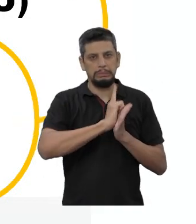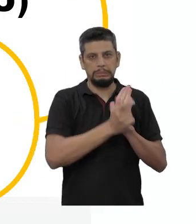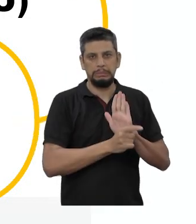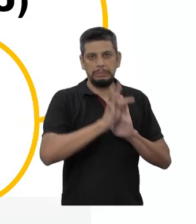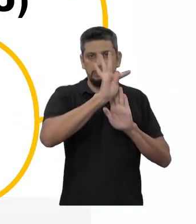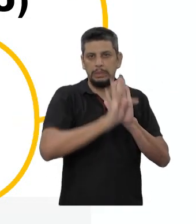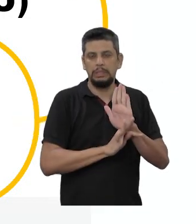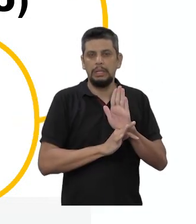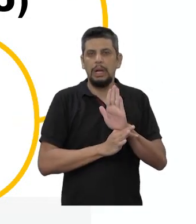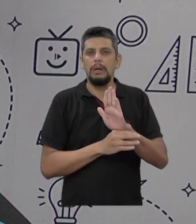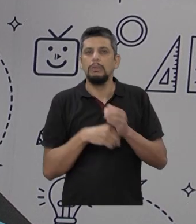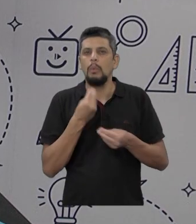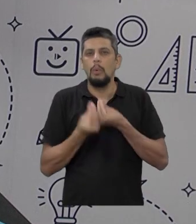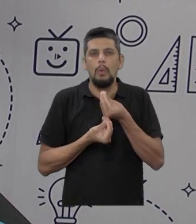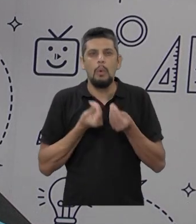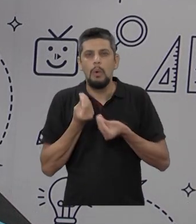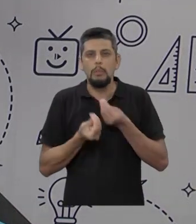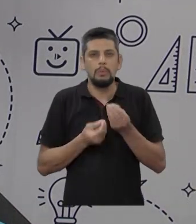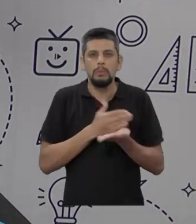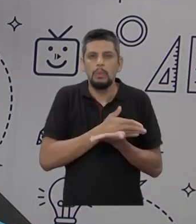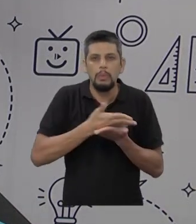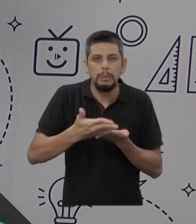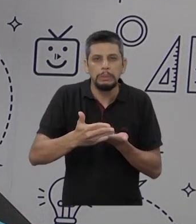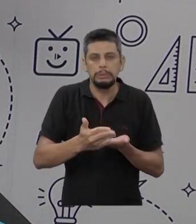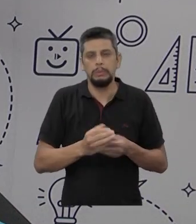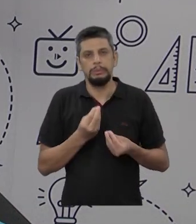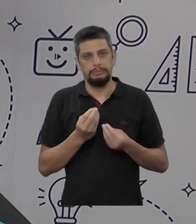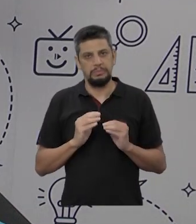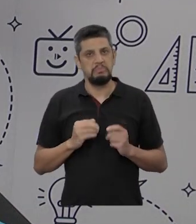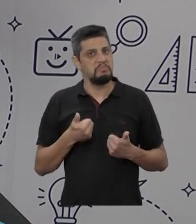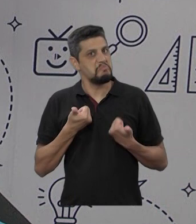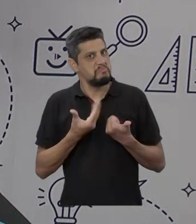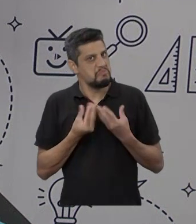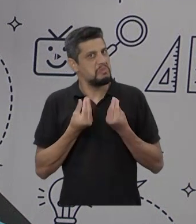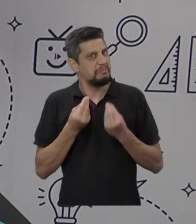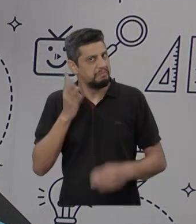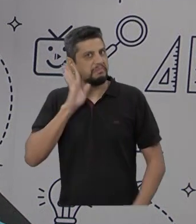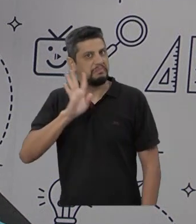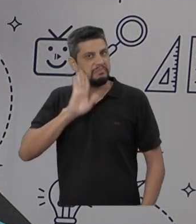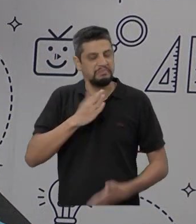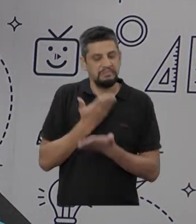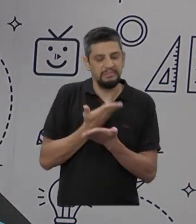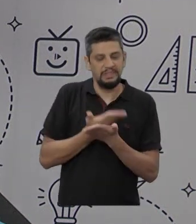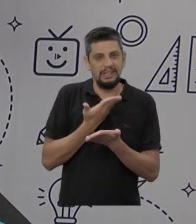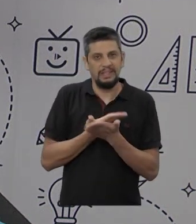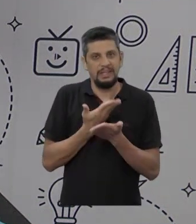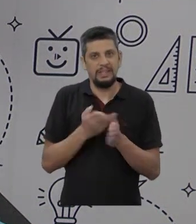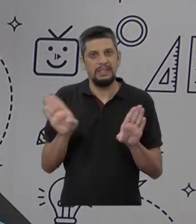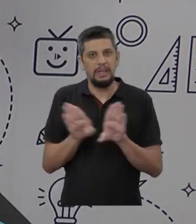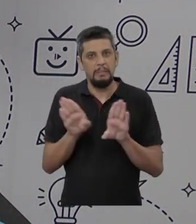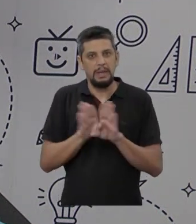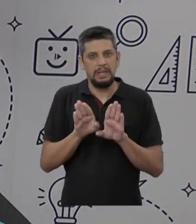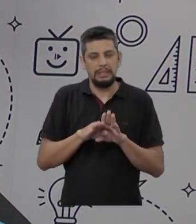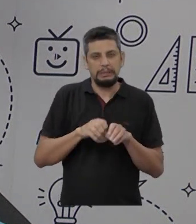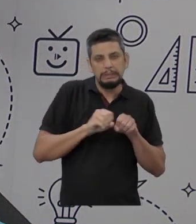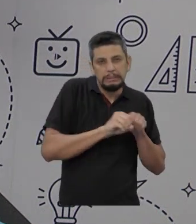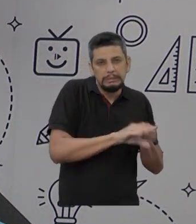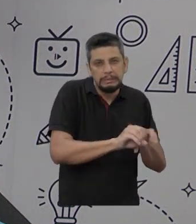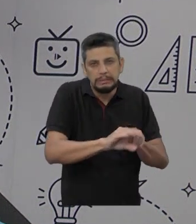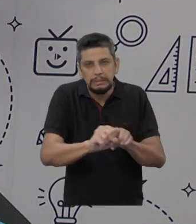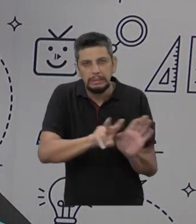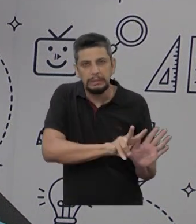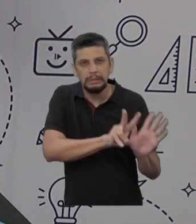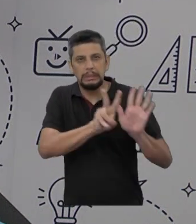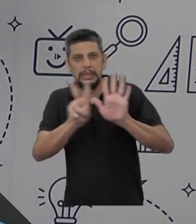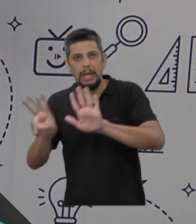ele, inclusive contando a origem, de onde ele veio e tudo mais. Muito legal essa aula. Elas também trabalharam durante